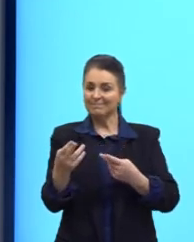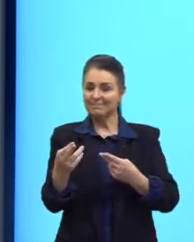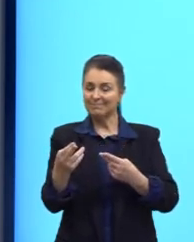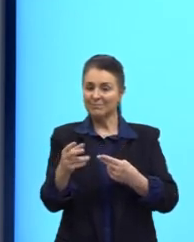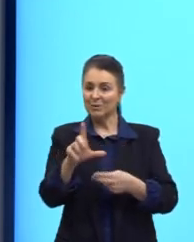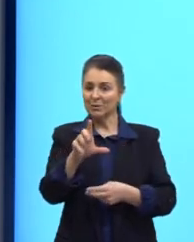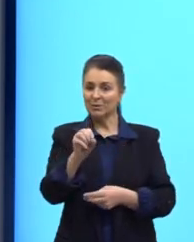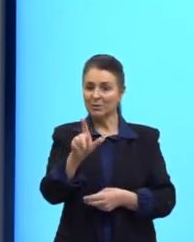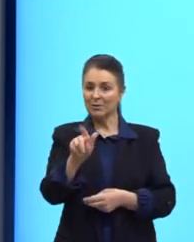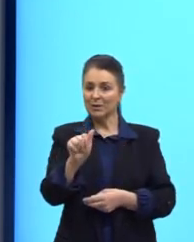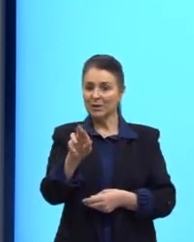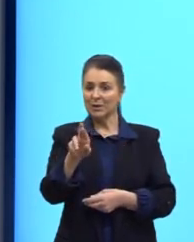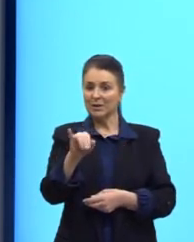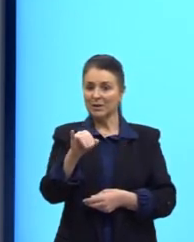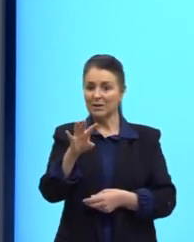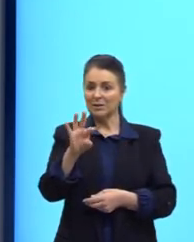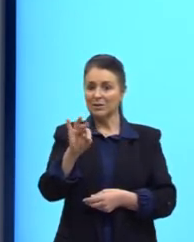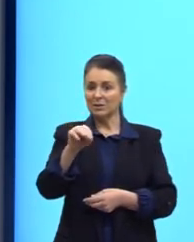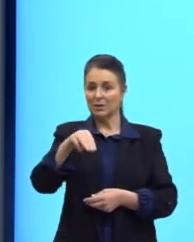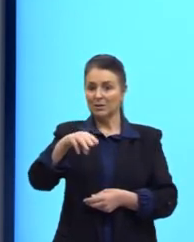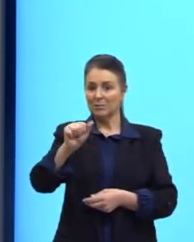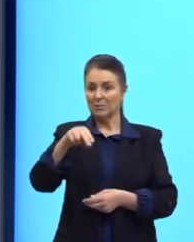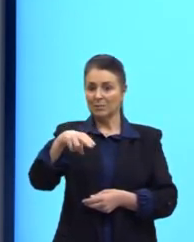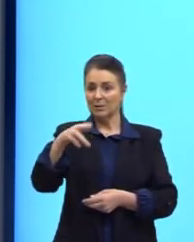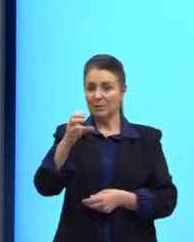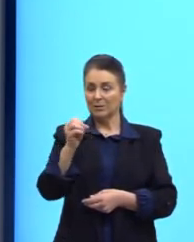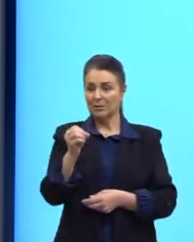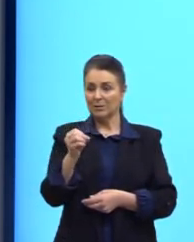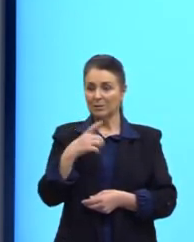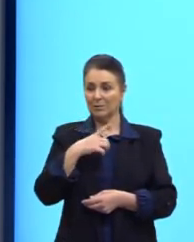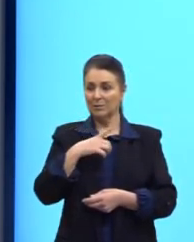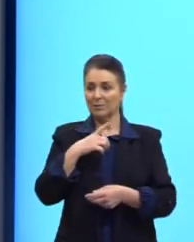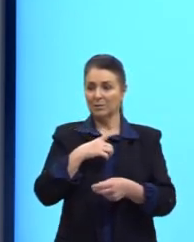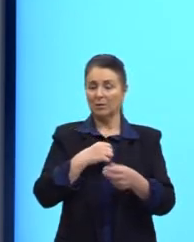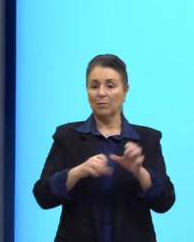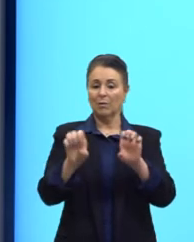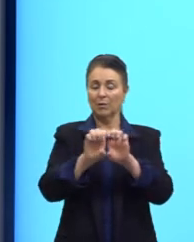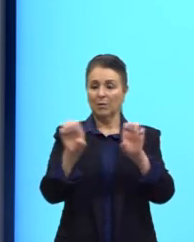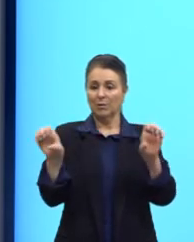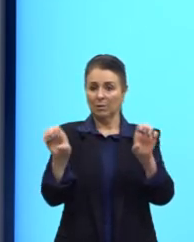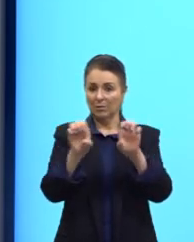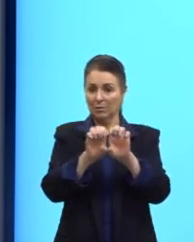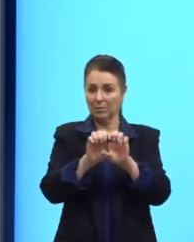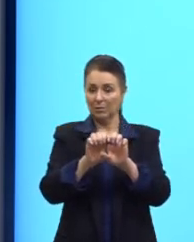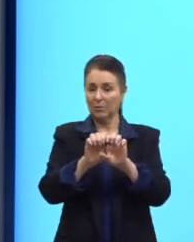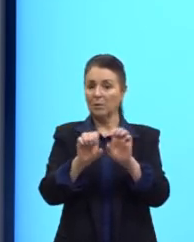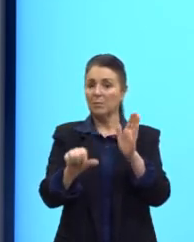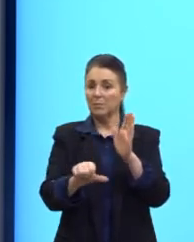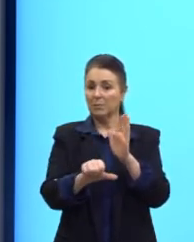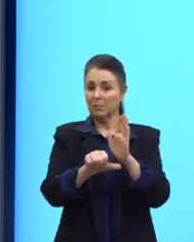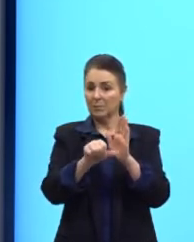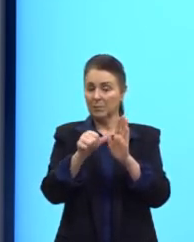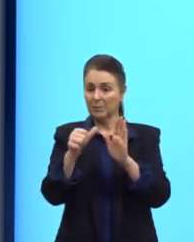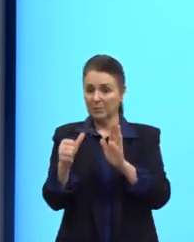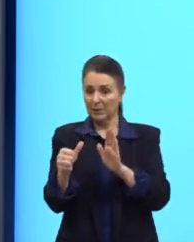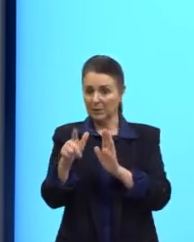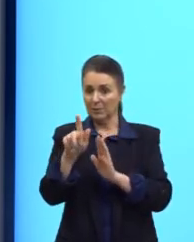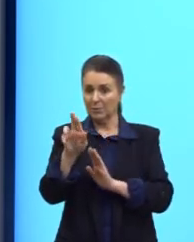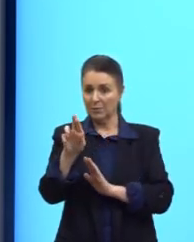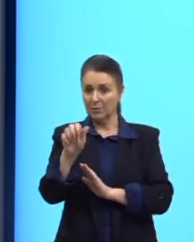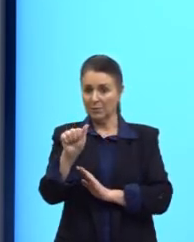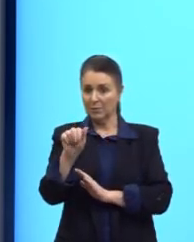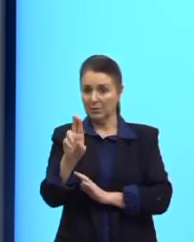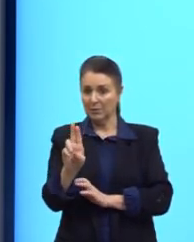teríamos 3x - 3 = 9 é uma equaçãozinha de primeiro grau então primeira coisa